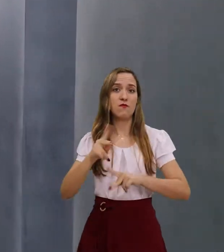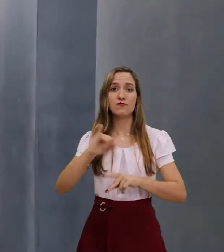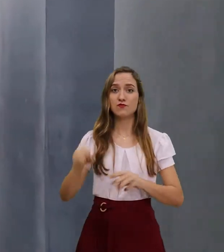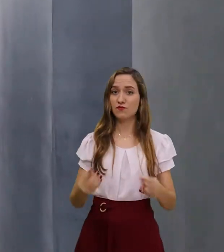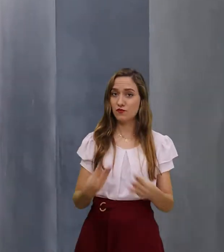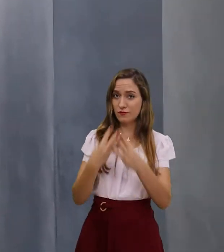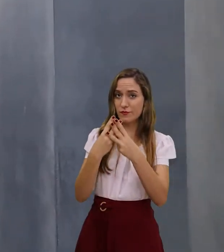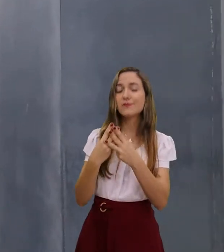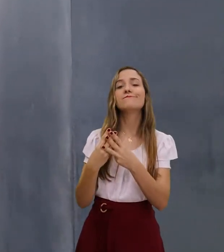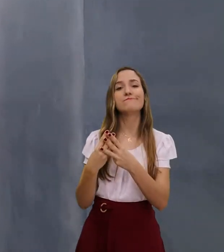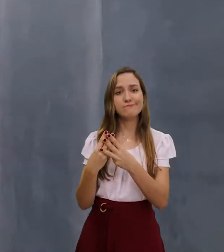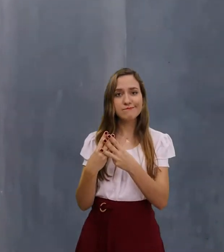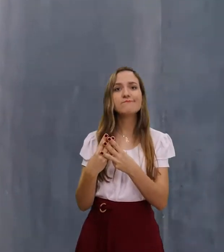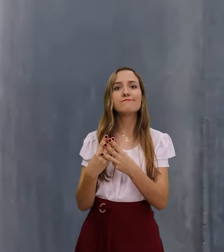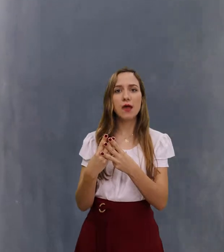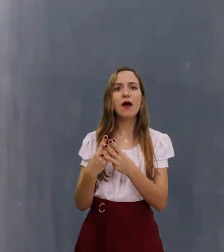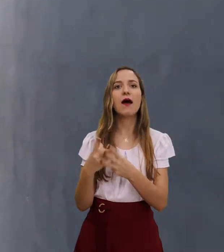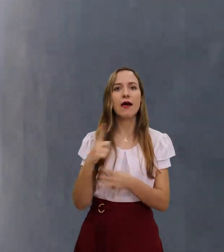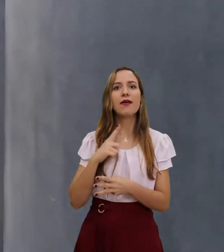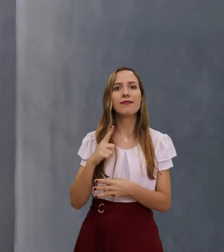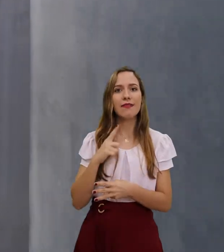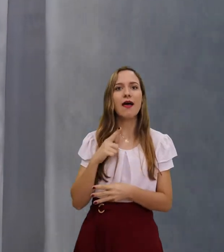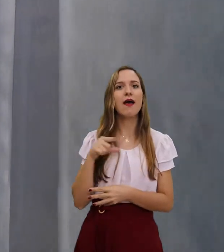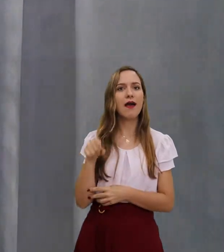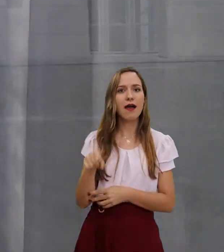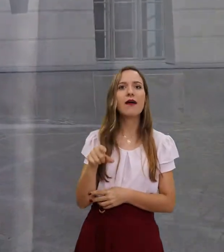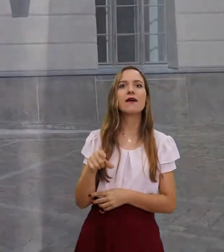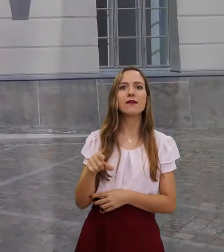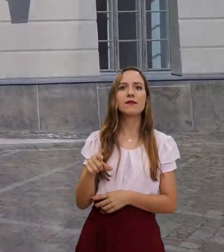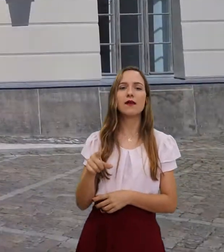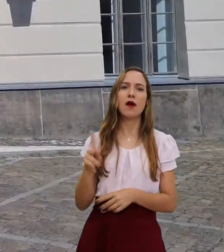foram para os campos de concentrações.